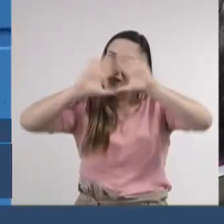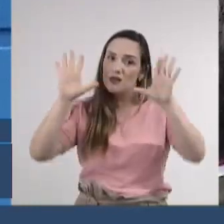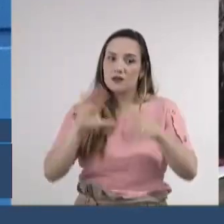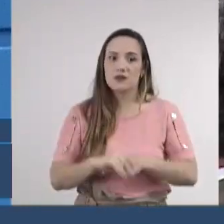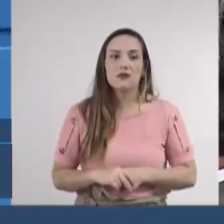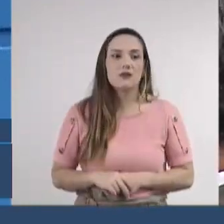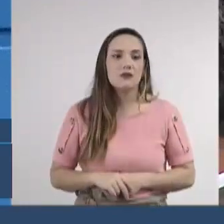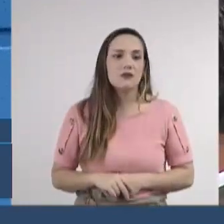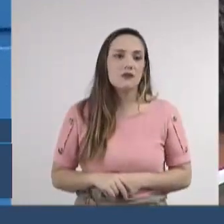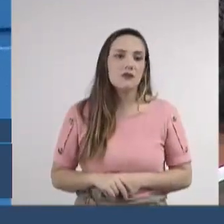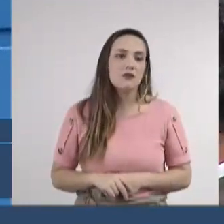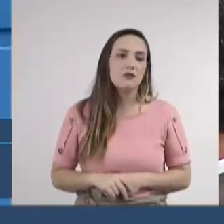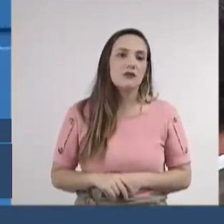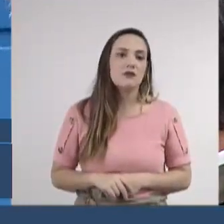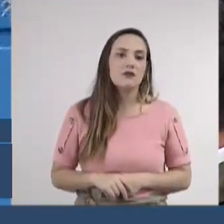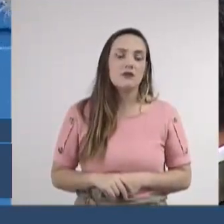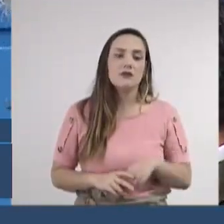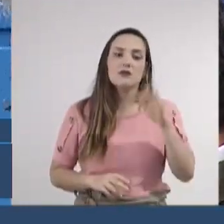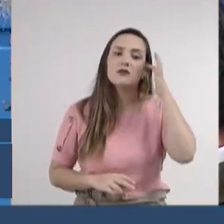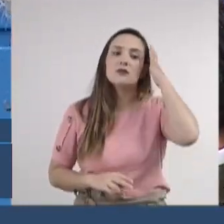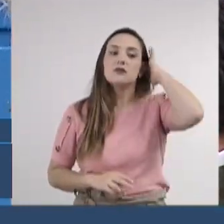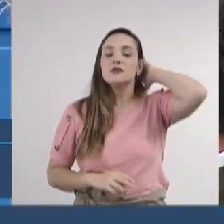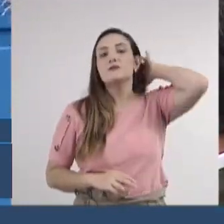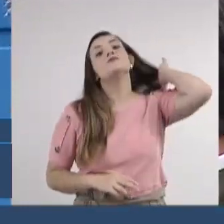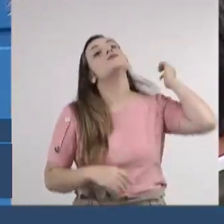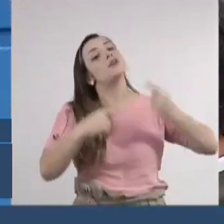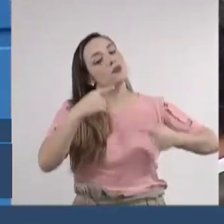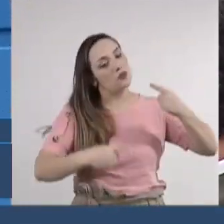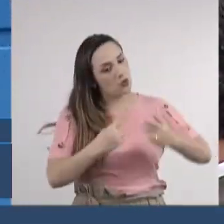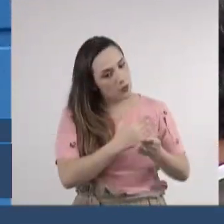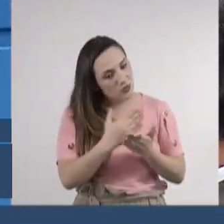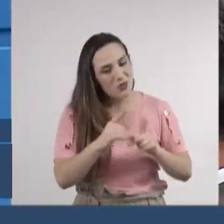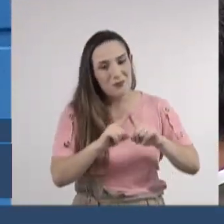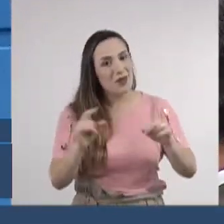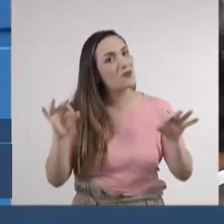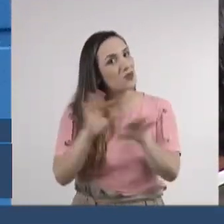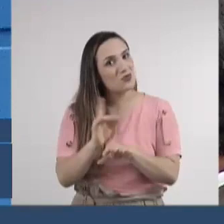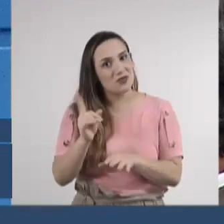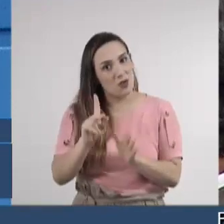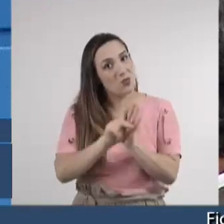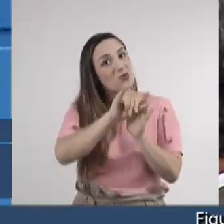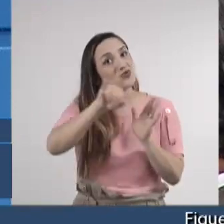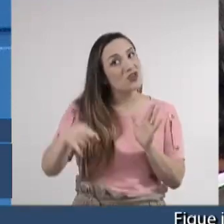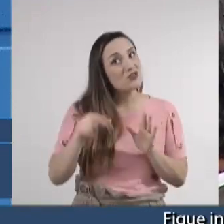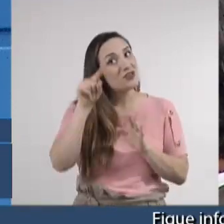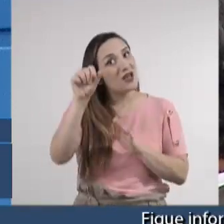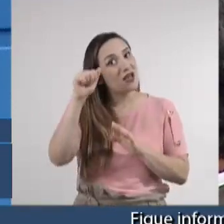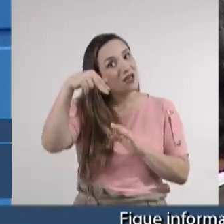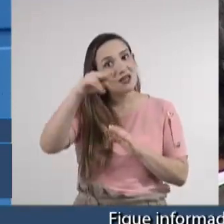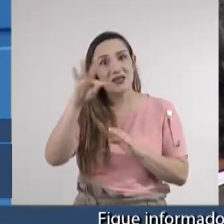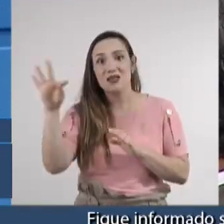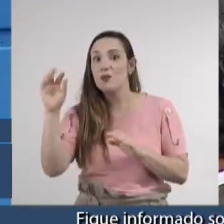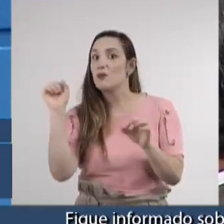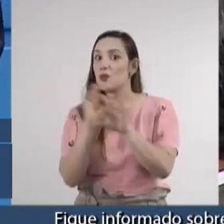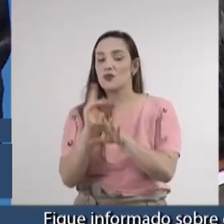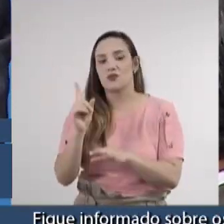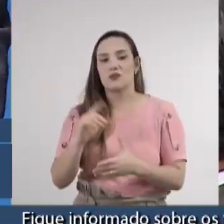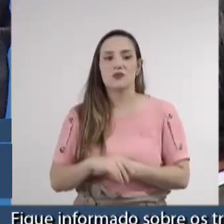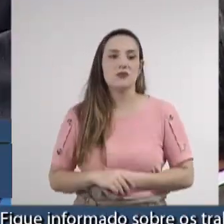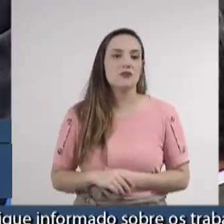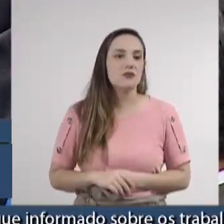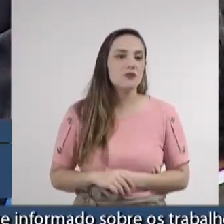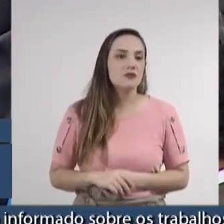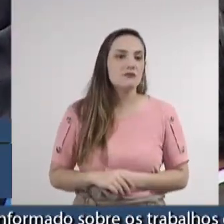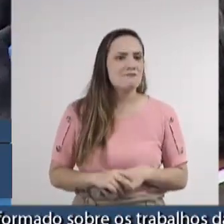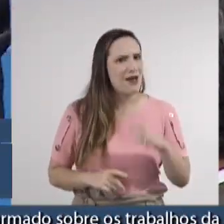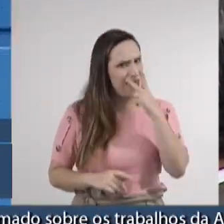Para frente, eu acho que o debate iniciou, não está pronto o projeto da NTT, mas está encaminhando